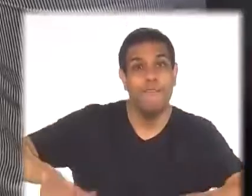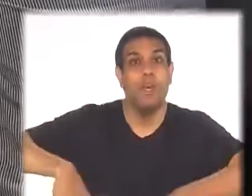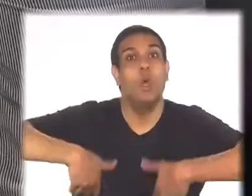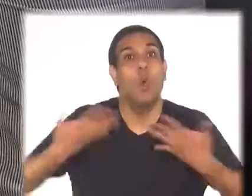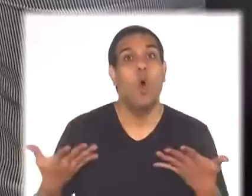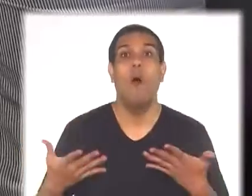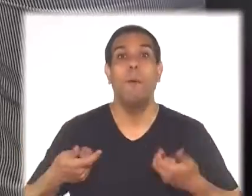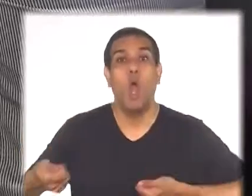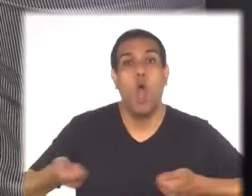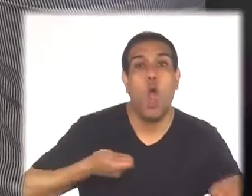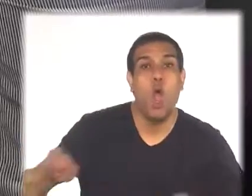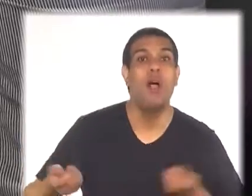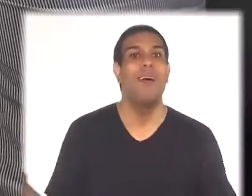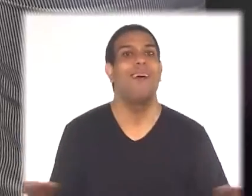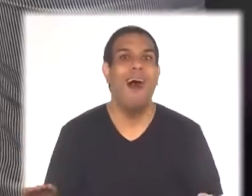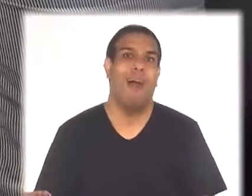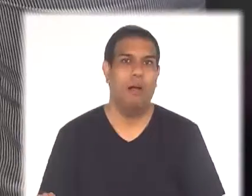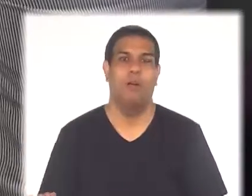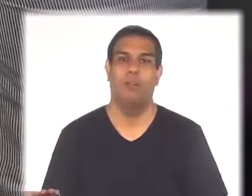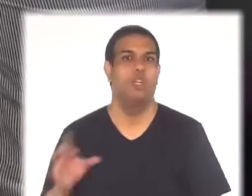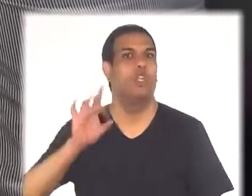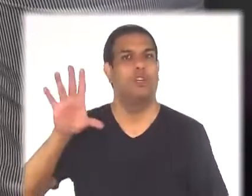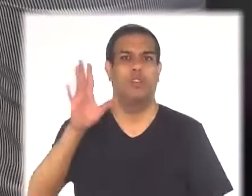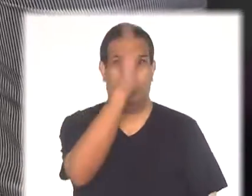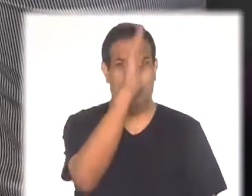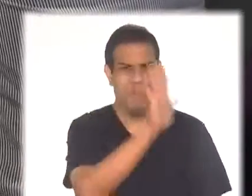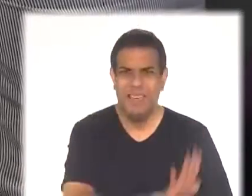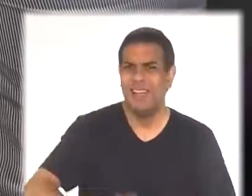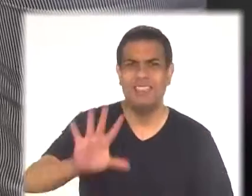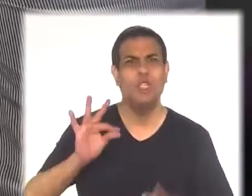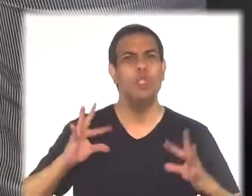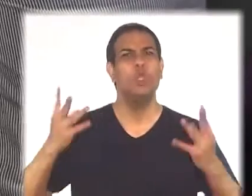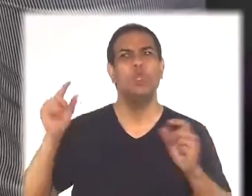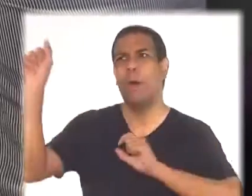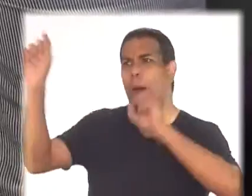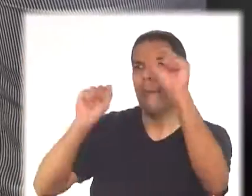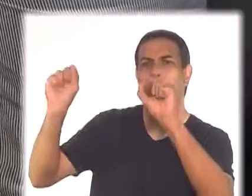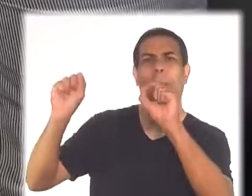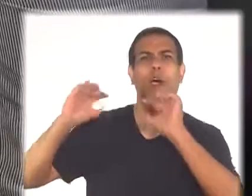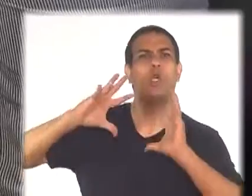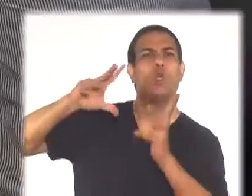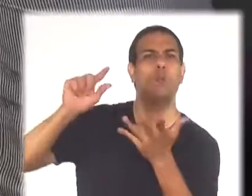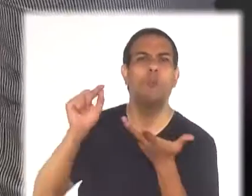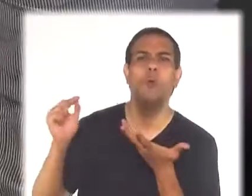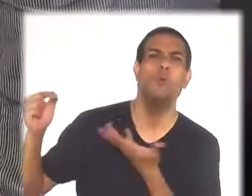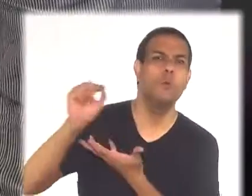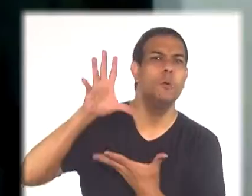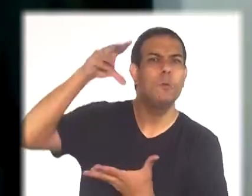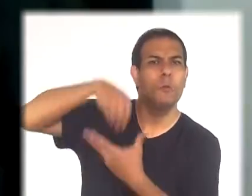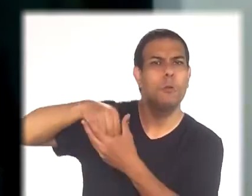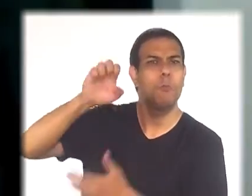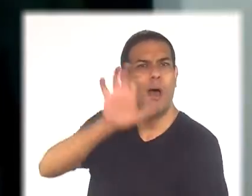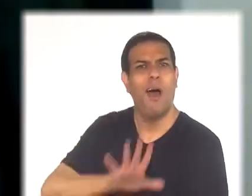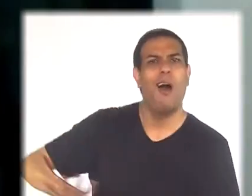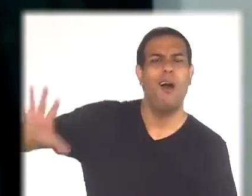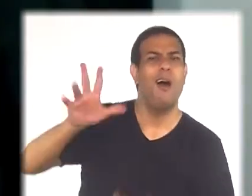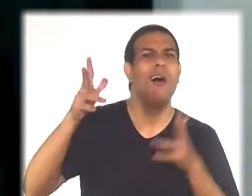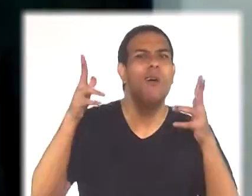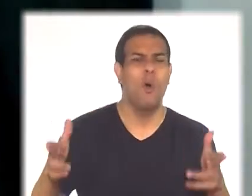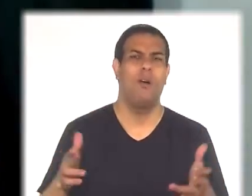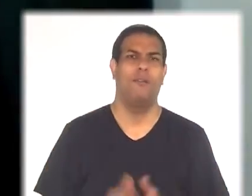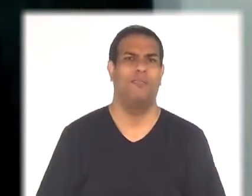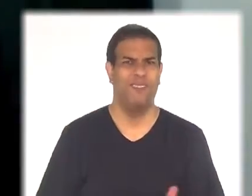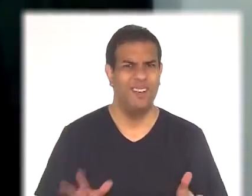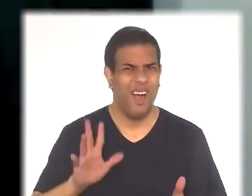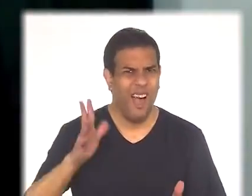também esse controle nesse momento, né? Não é só no Brasil, isso tem que ser feito no mundo, mas no Brasil provavelmente temos que